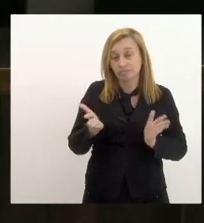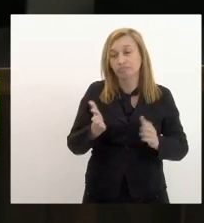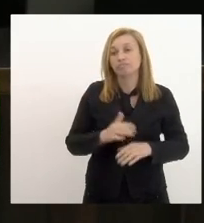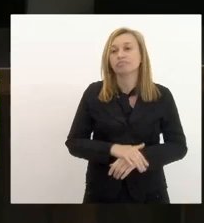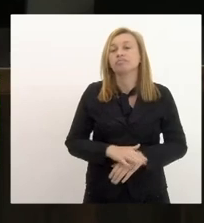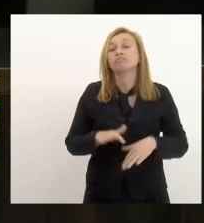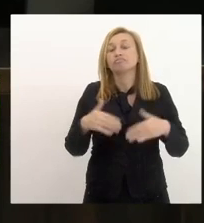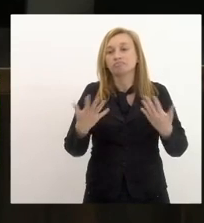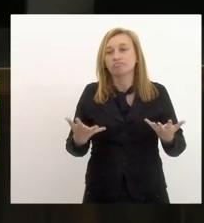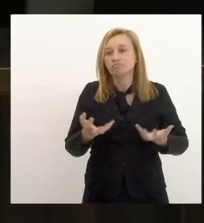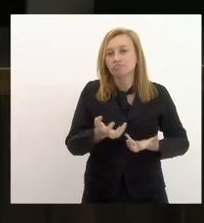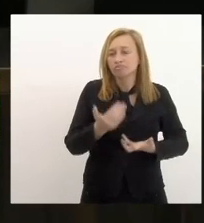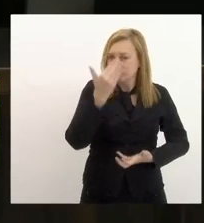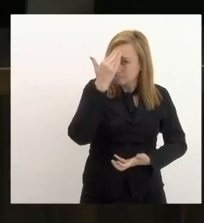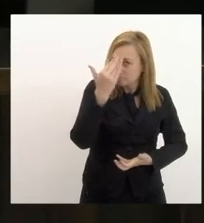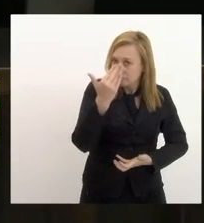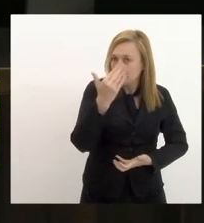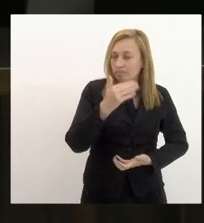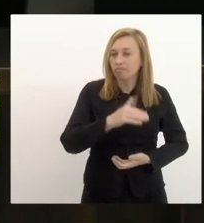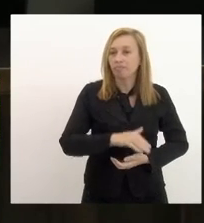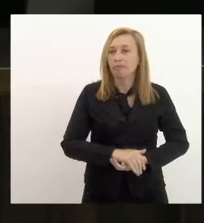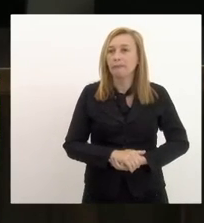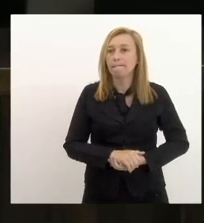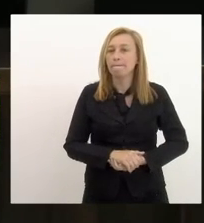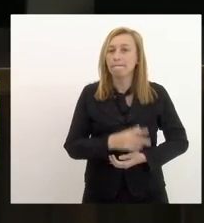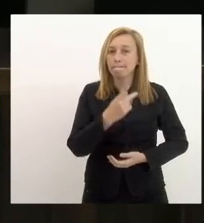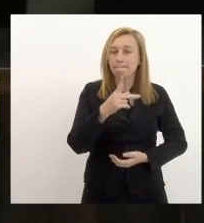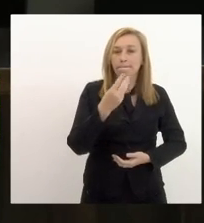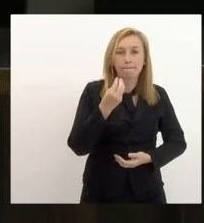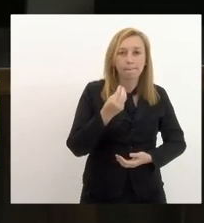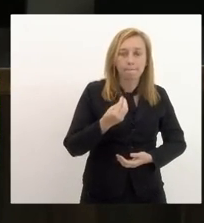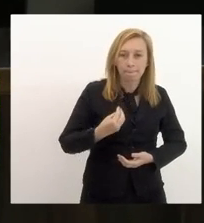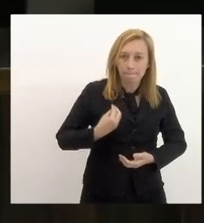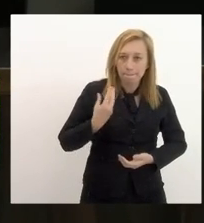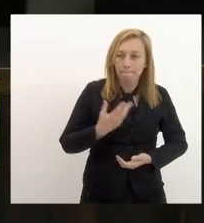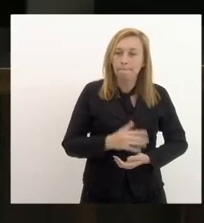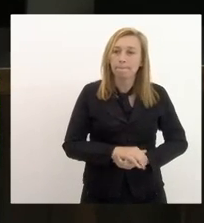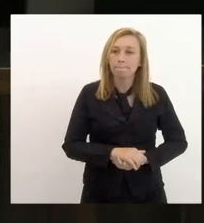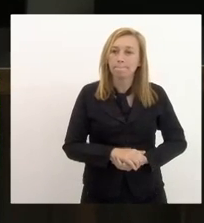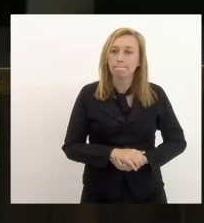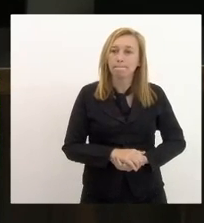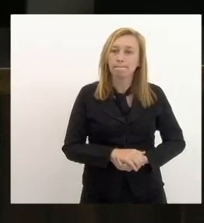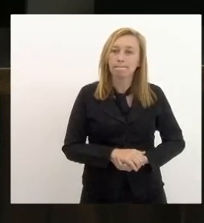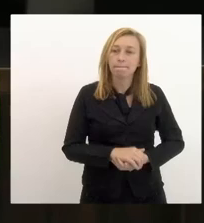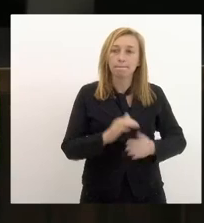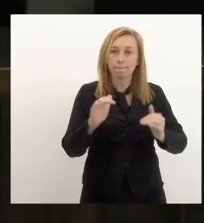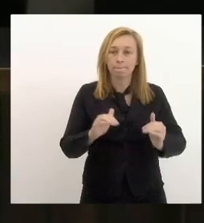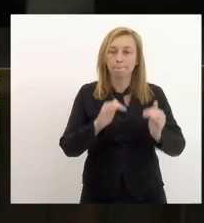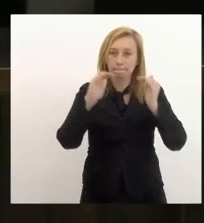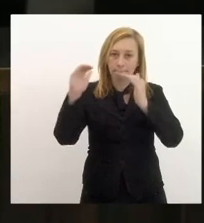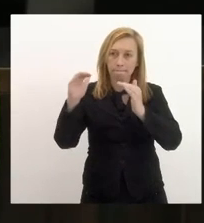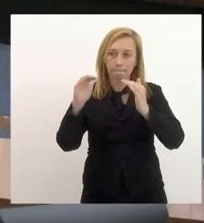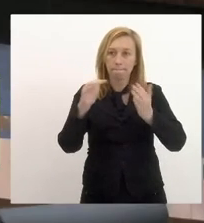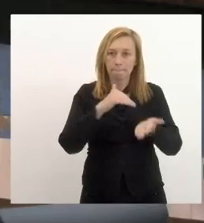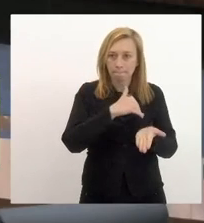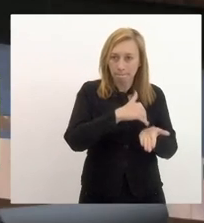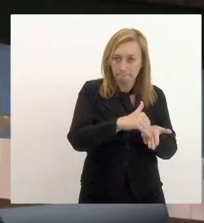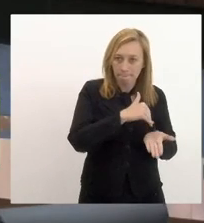Então queria agradecer a sua presença do seu subsecretário